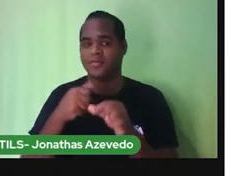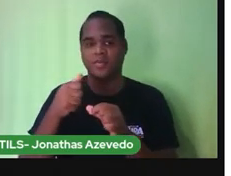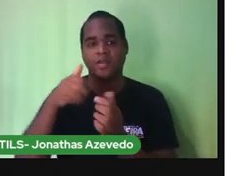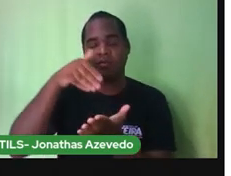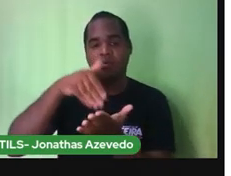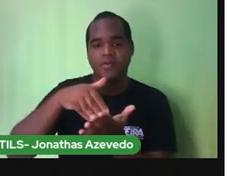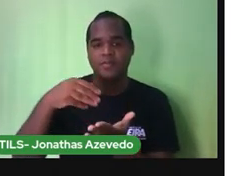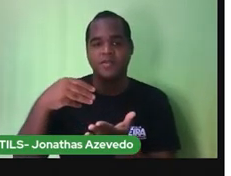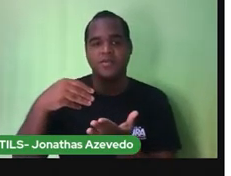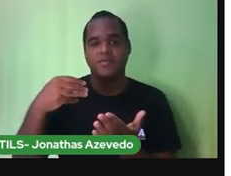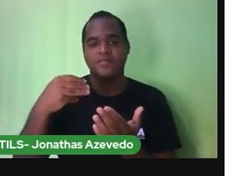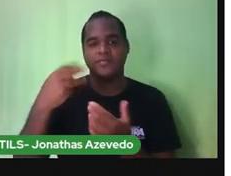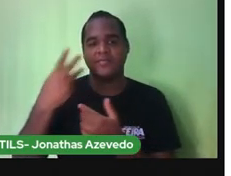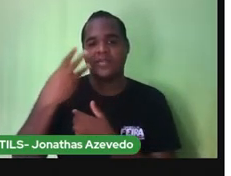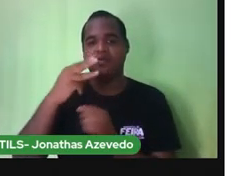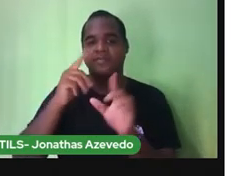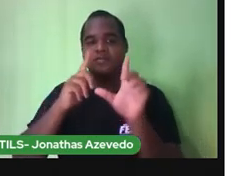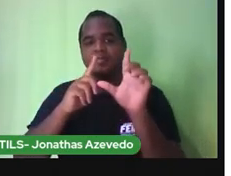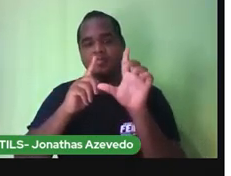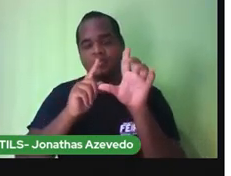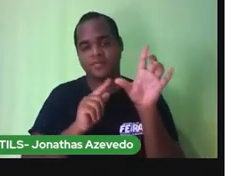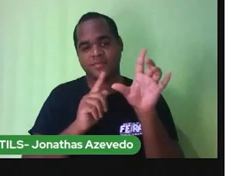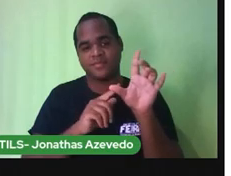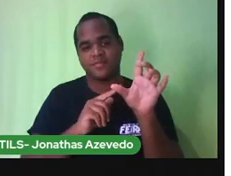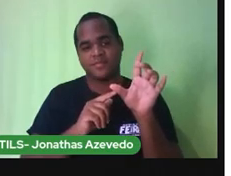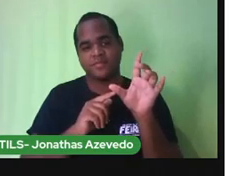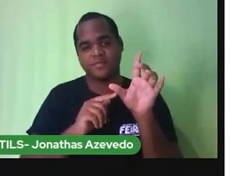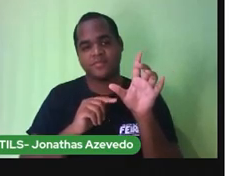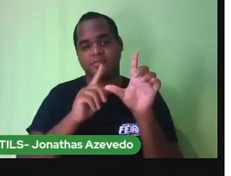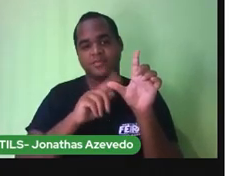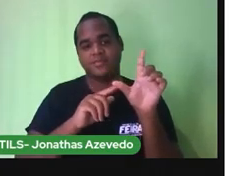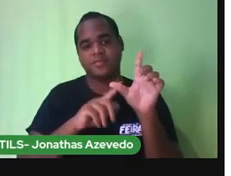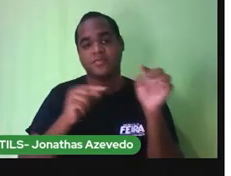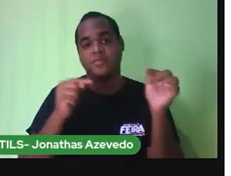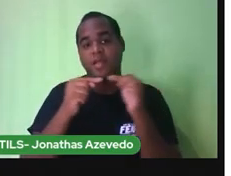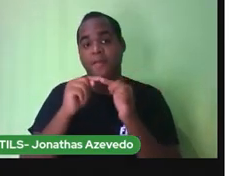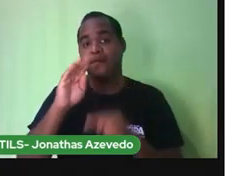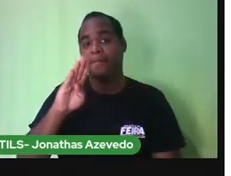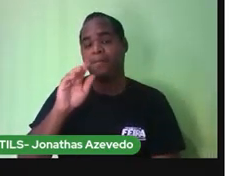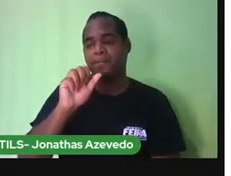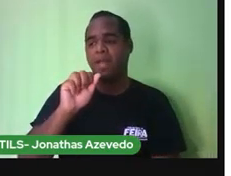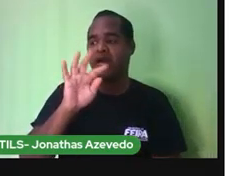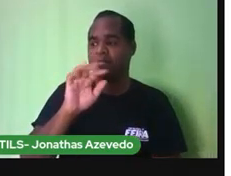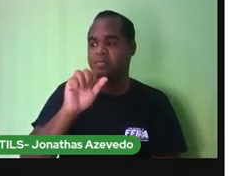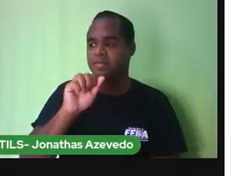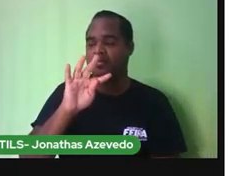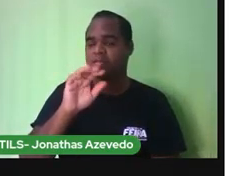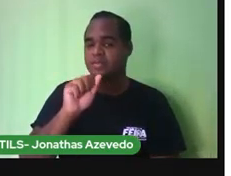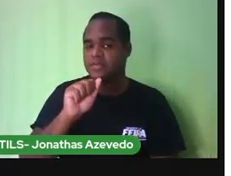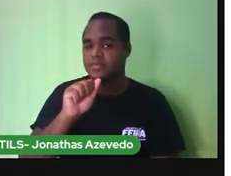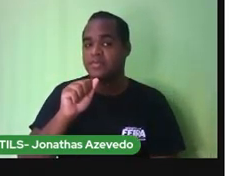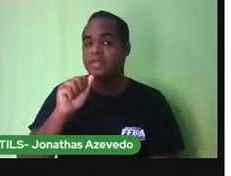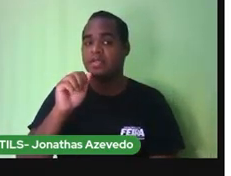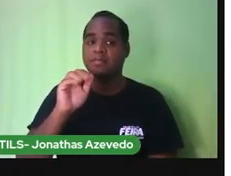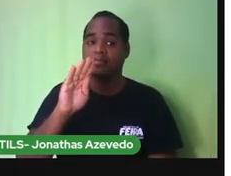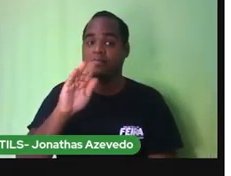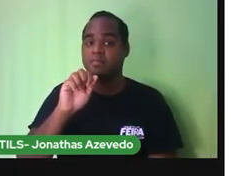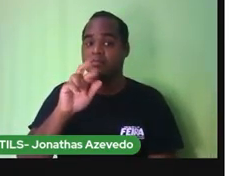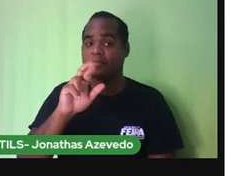terceira alegrinha a palavra anterior foi batata e essa é a